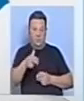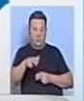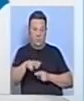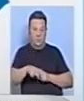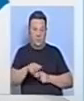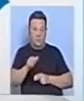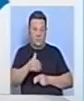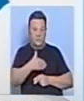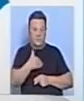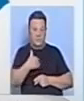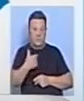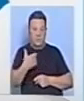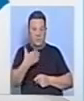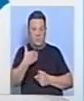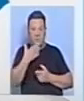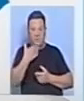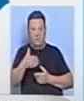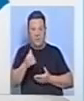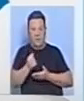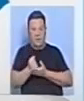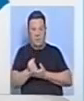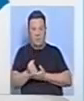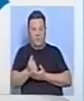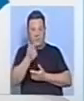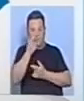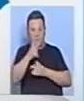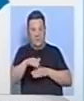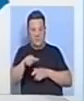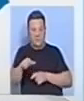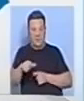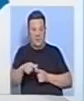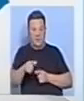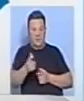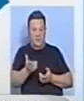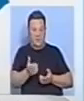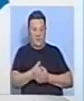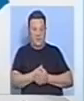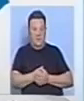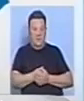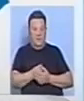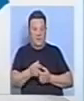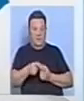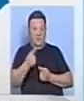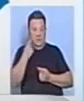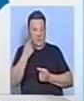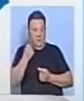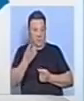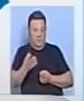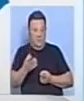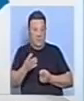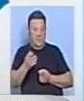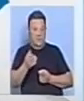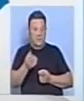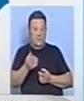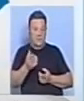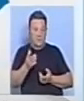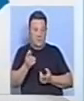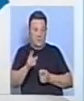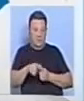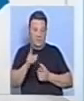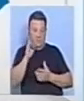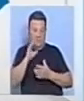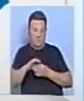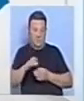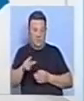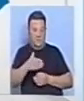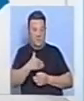de saúde que vão dar apoio aos banhistas nas praias. São boas notícias, enfim, no que diz